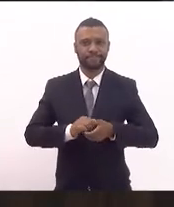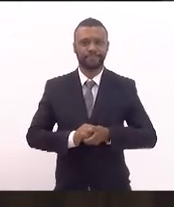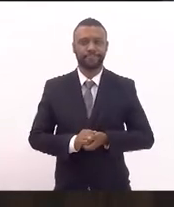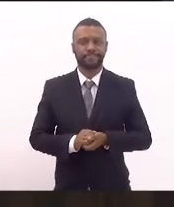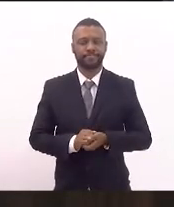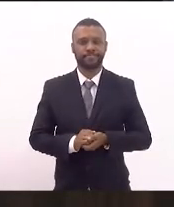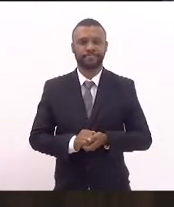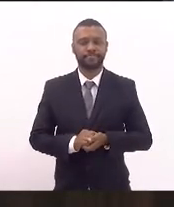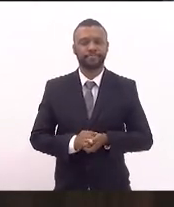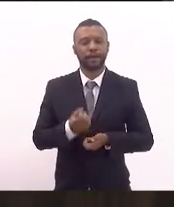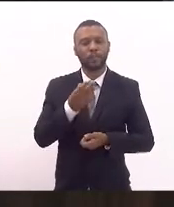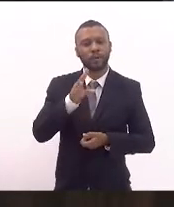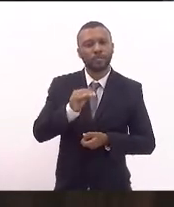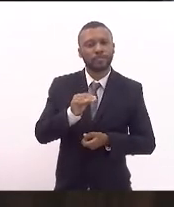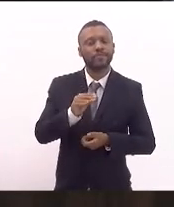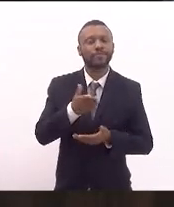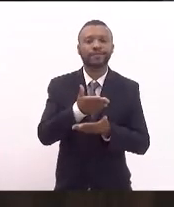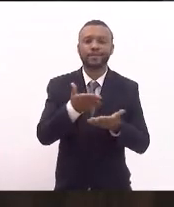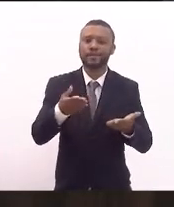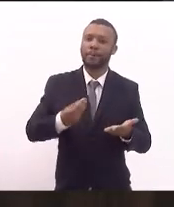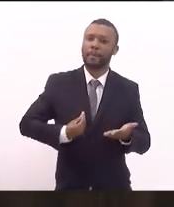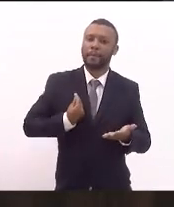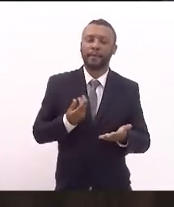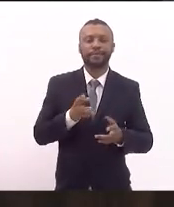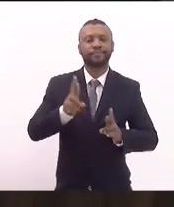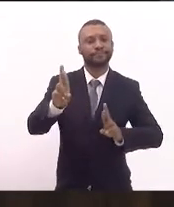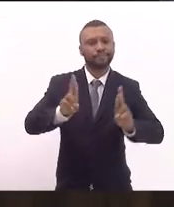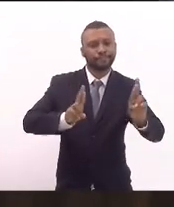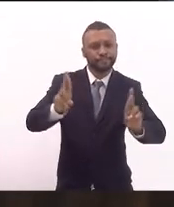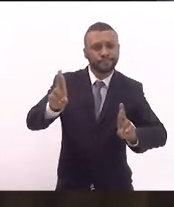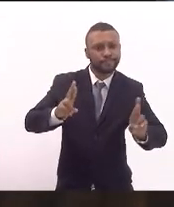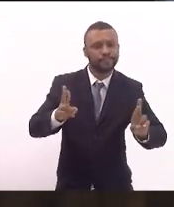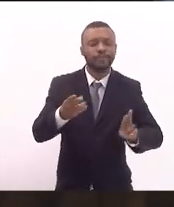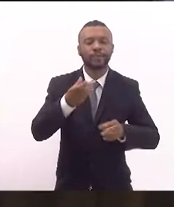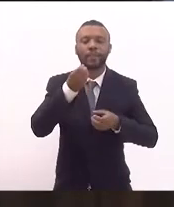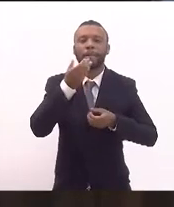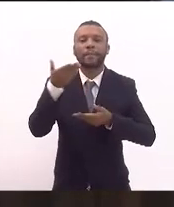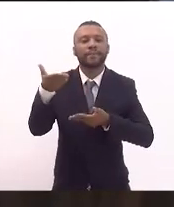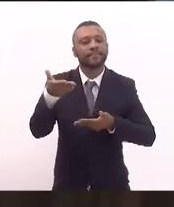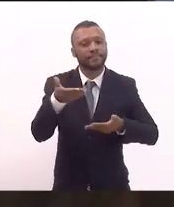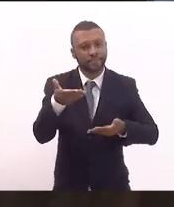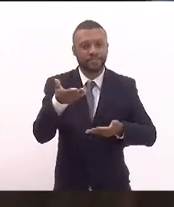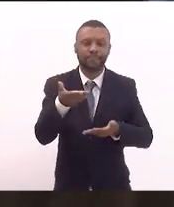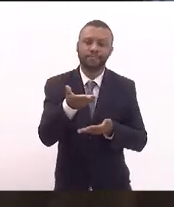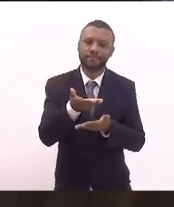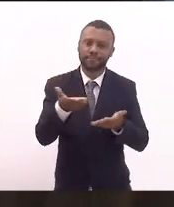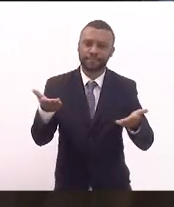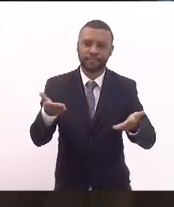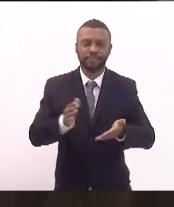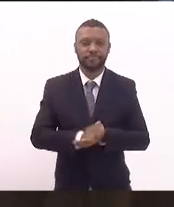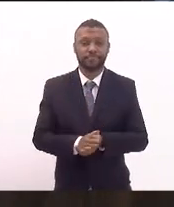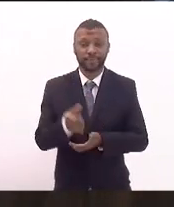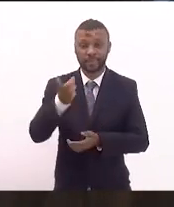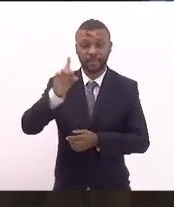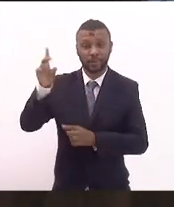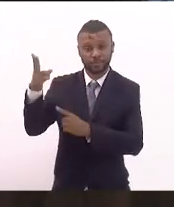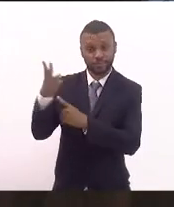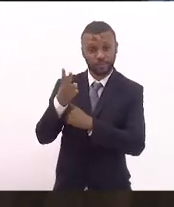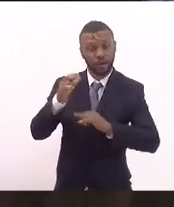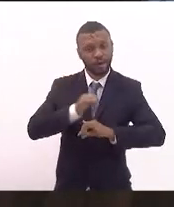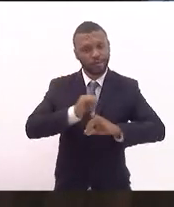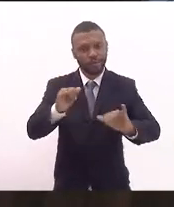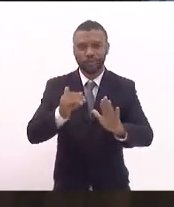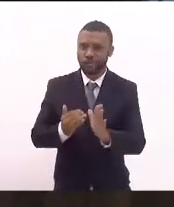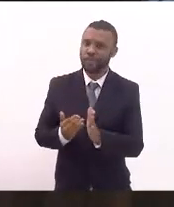Autoridades presentes, senhoras, senhores, boa noite, que sejam todos bem-vindos. Sob a proteção de Deus, declaro aberta a